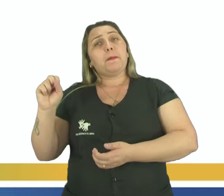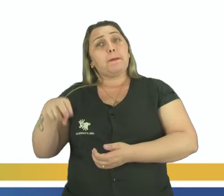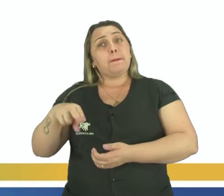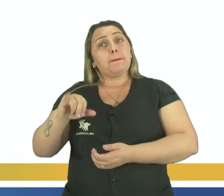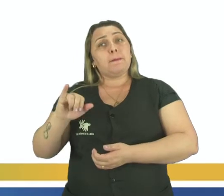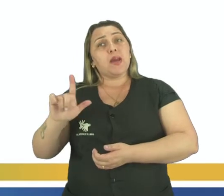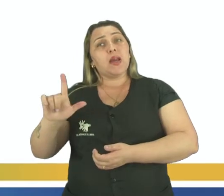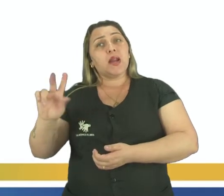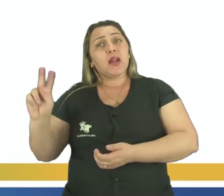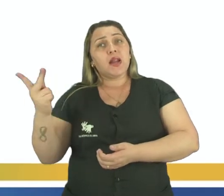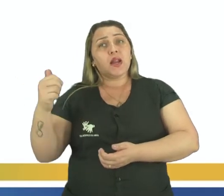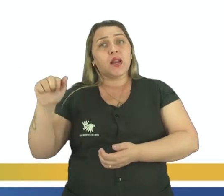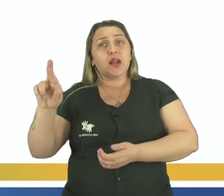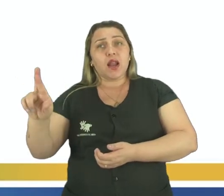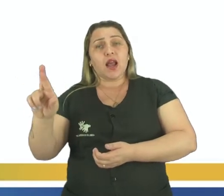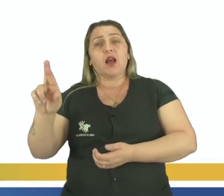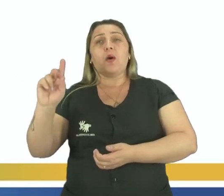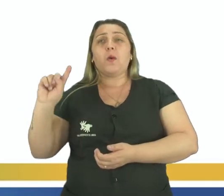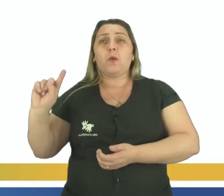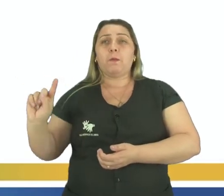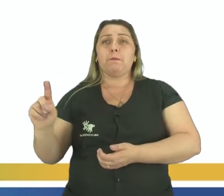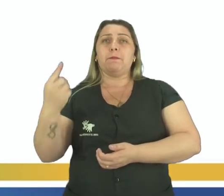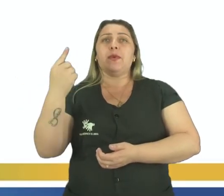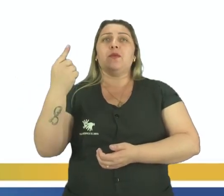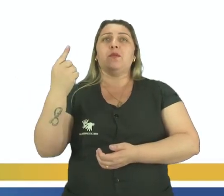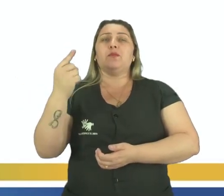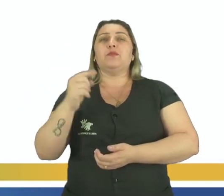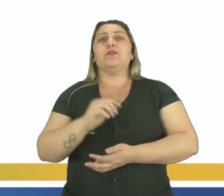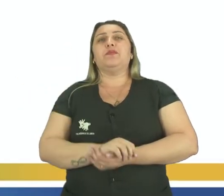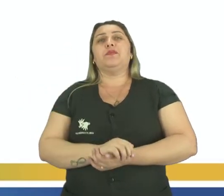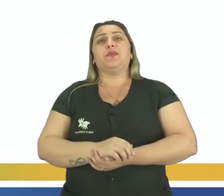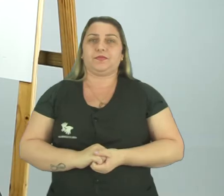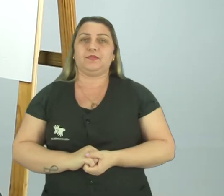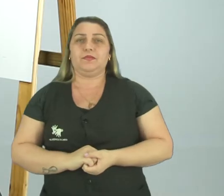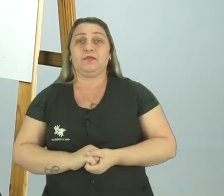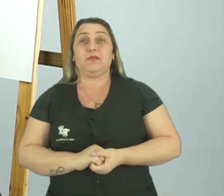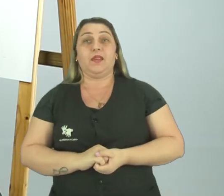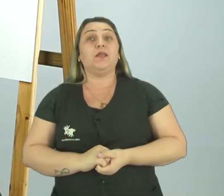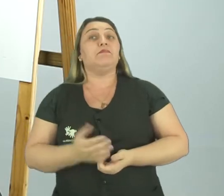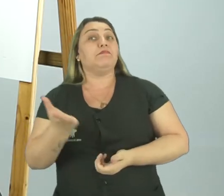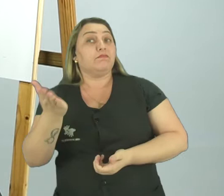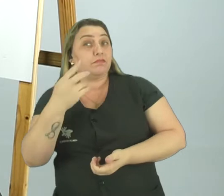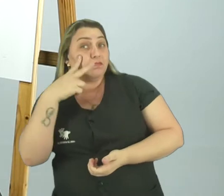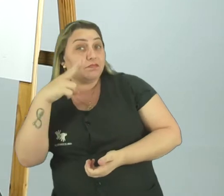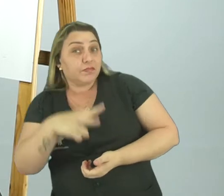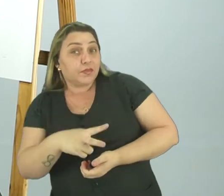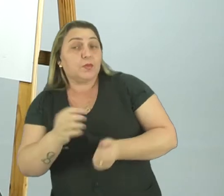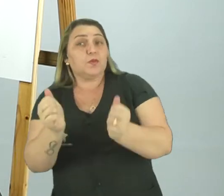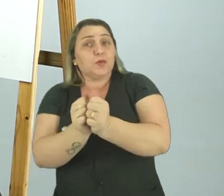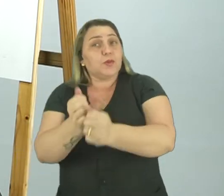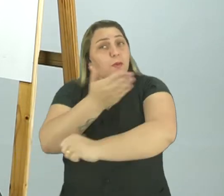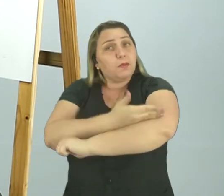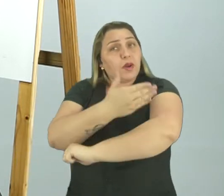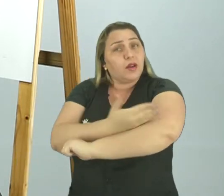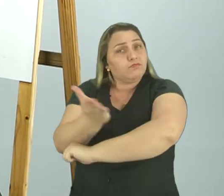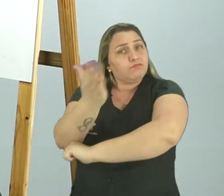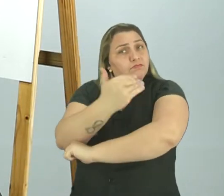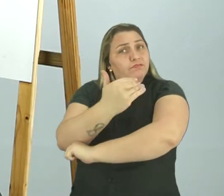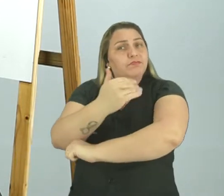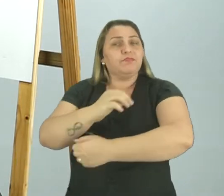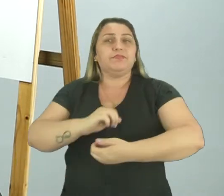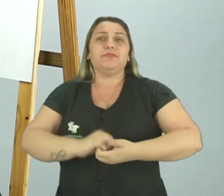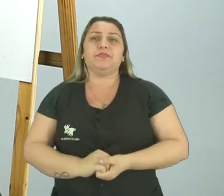de milhar. Então, ele já vale 1000. Agora, olha aqui para mim. Vamos ver isso aqui comigo na prática. Vem aqui